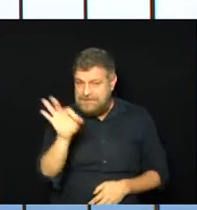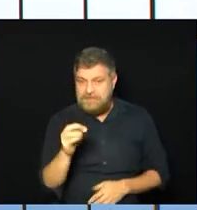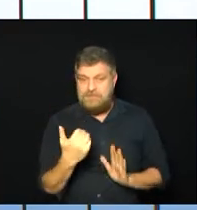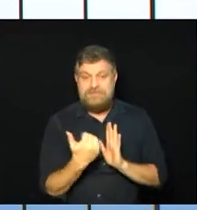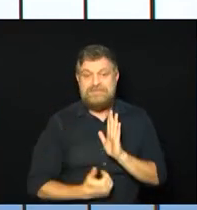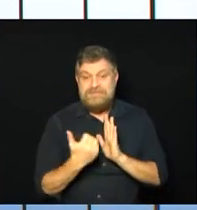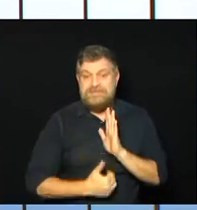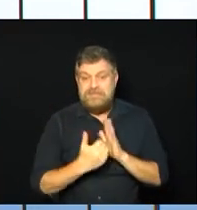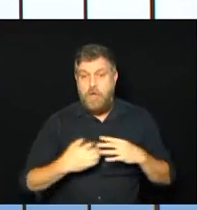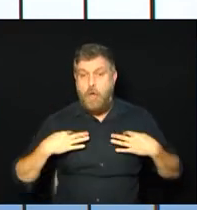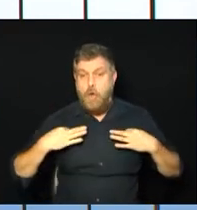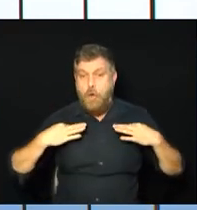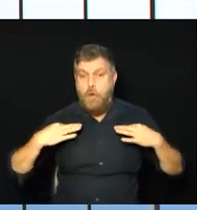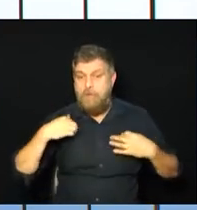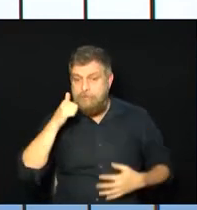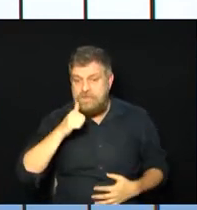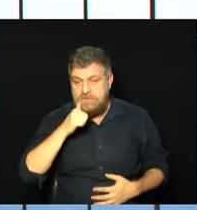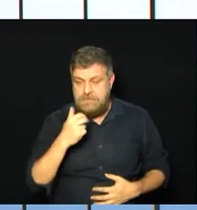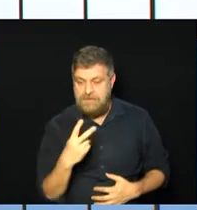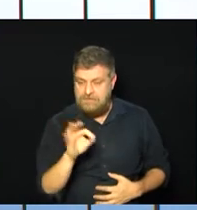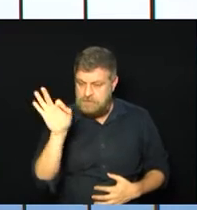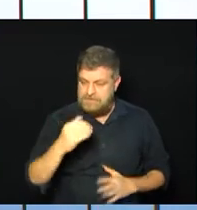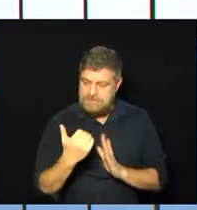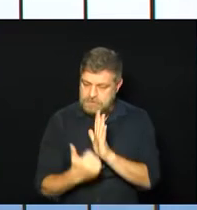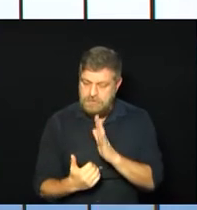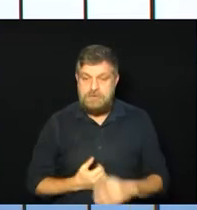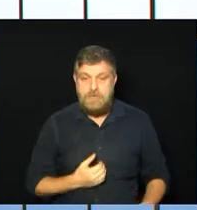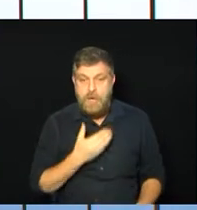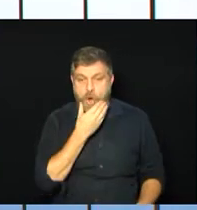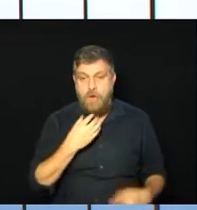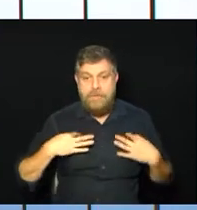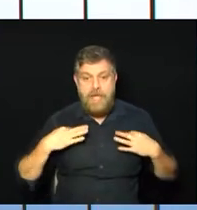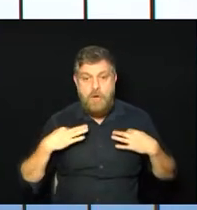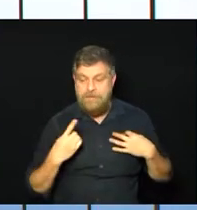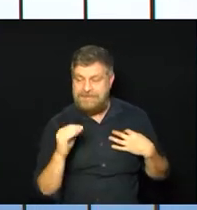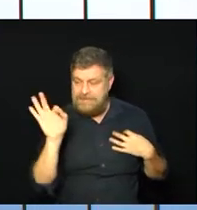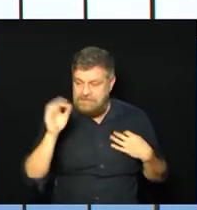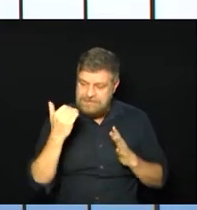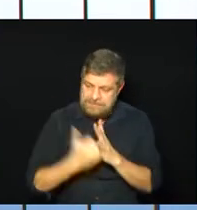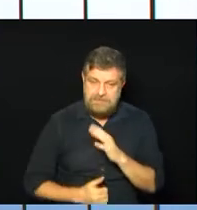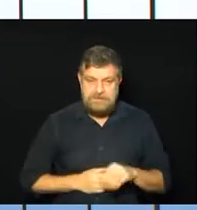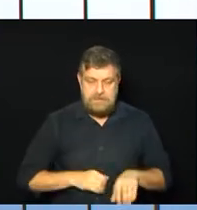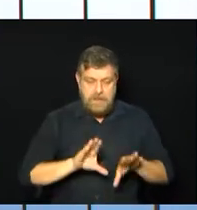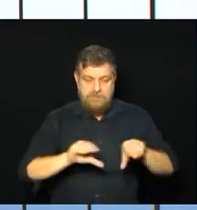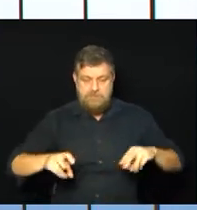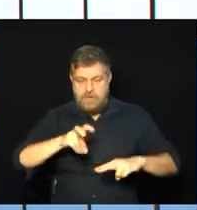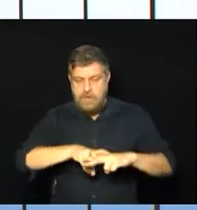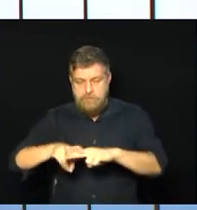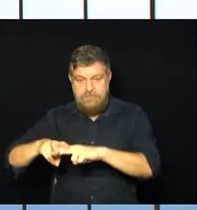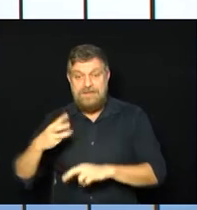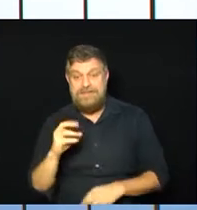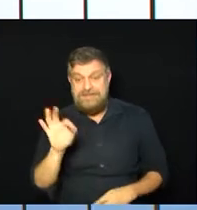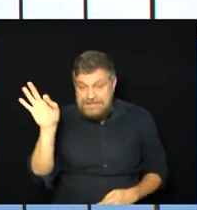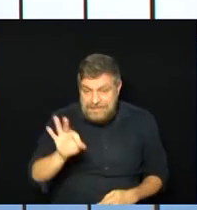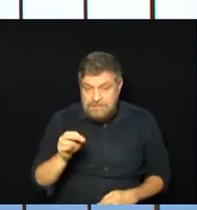desconto, roupas femininas 20%, masculinas 10%, tem móveis também com 30% de desconto.